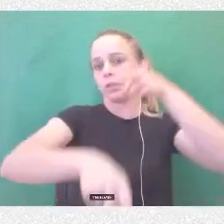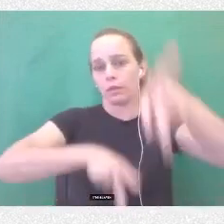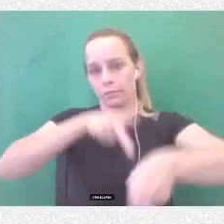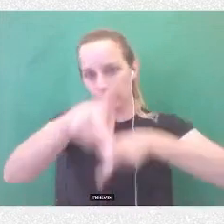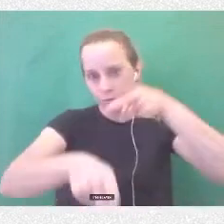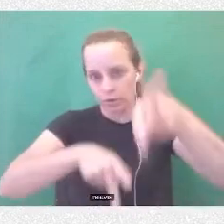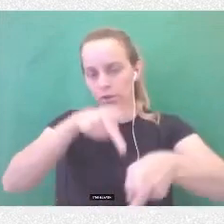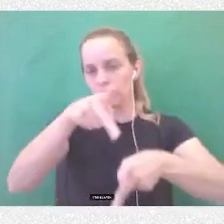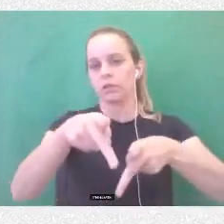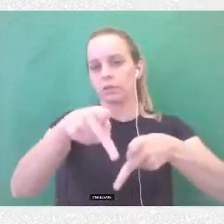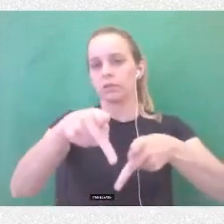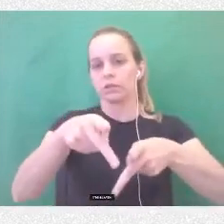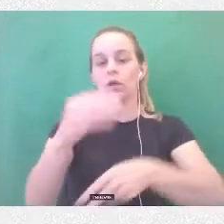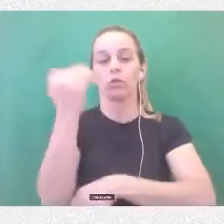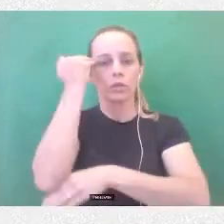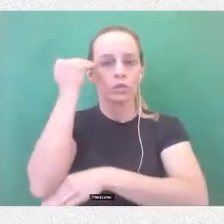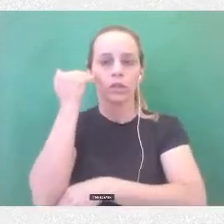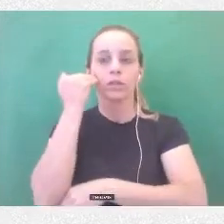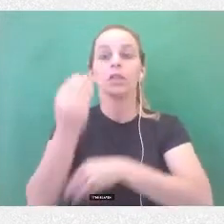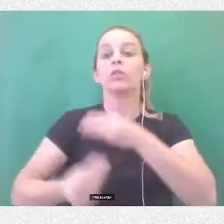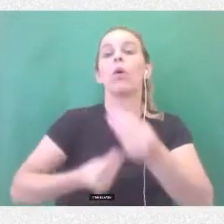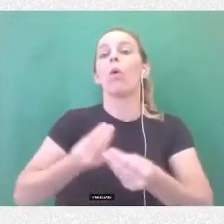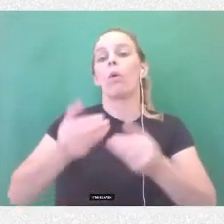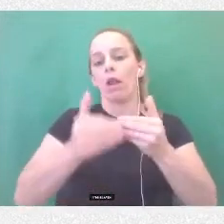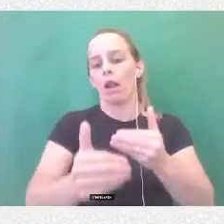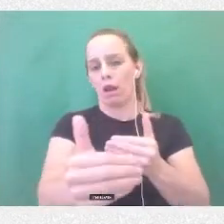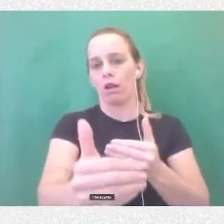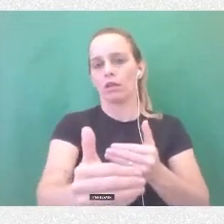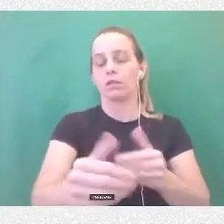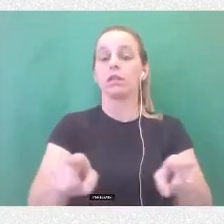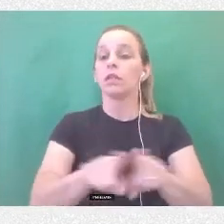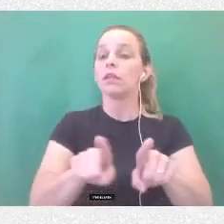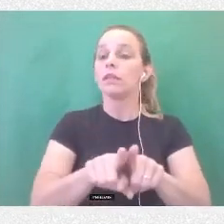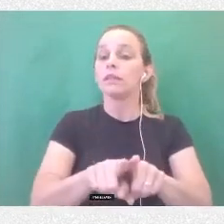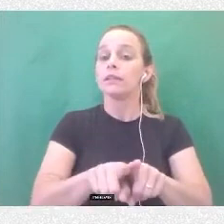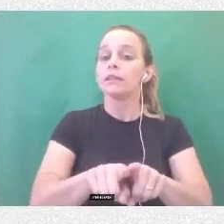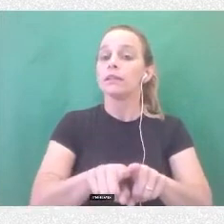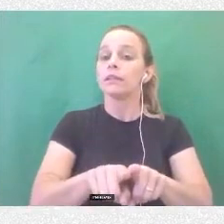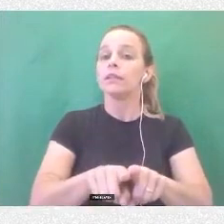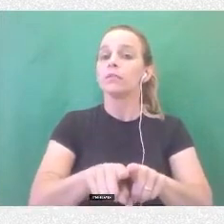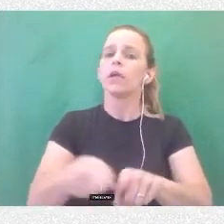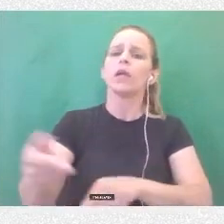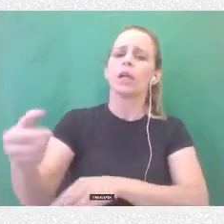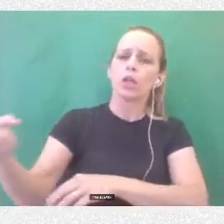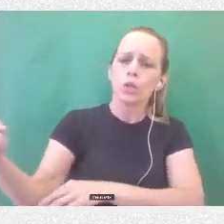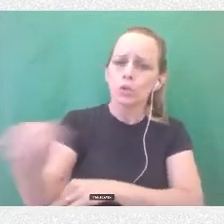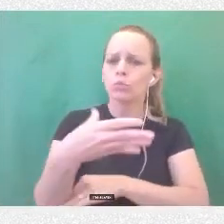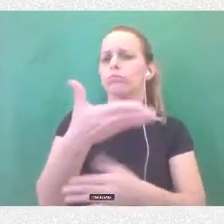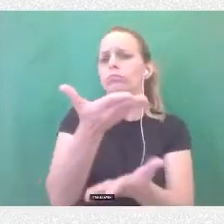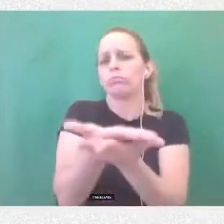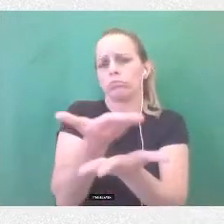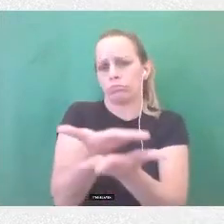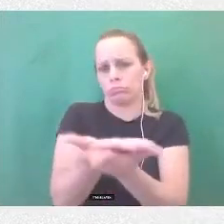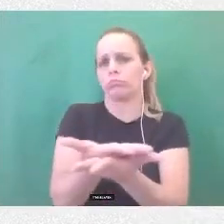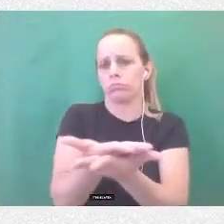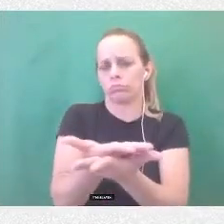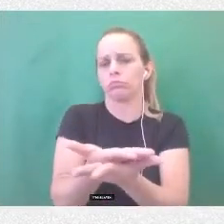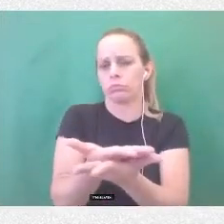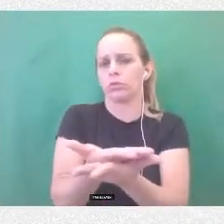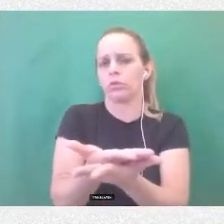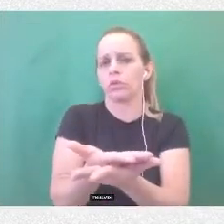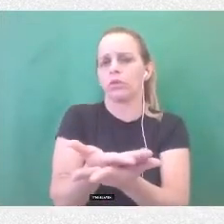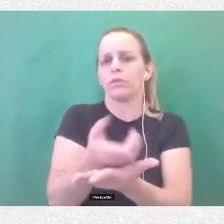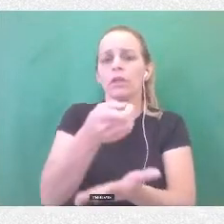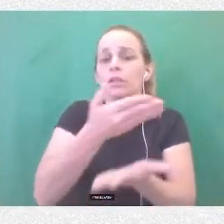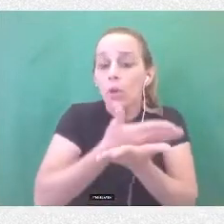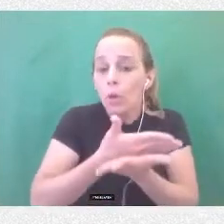na população de adolescentes. Então, aí ressalta também o caráter também inovador do estudo, porque a gente é uma das poucas iniciativas que